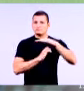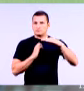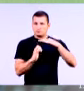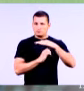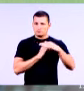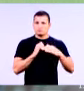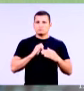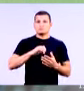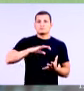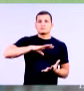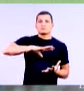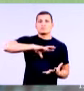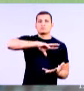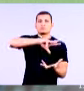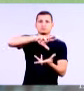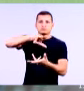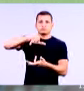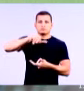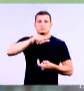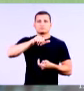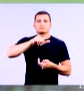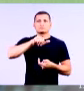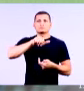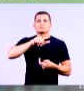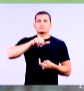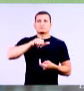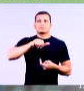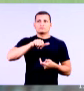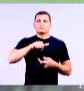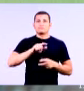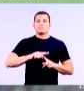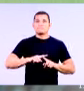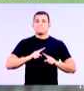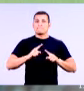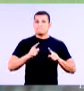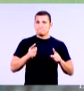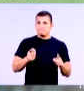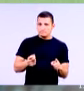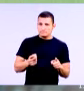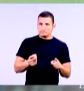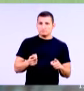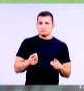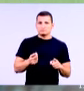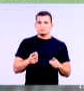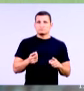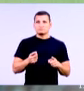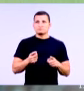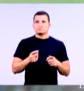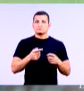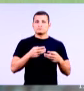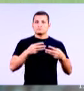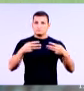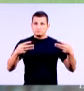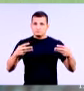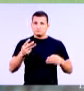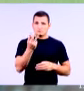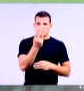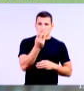certo? Mas as infraestruturas das três